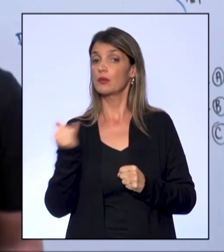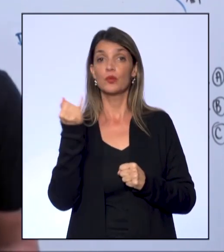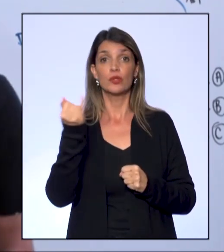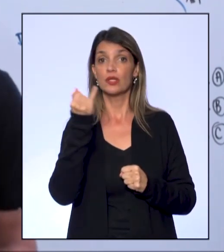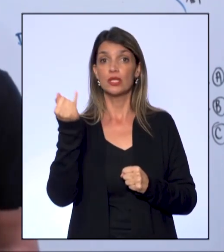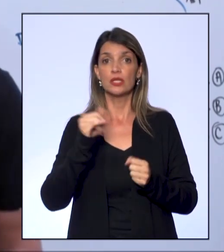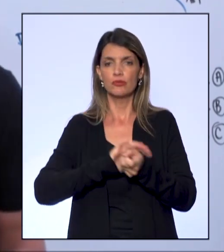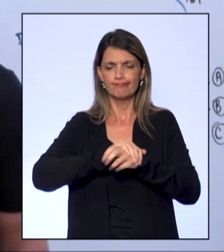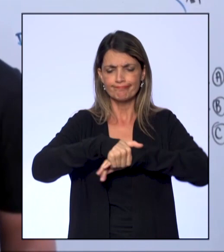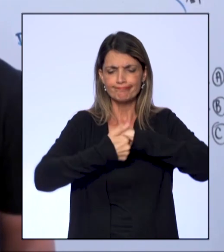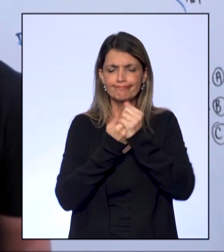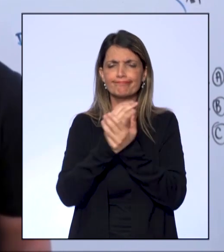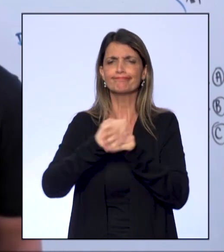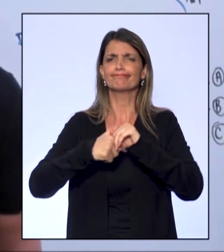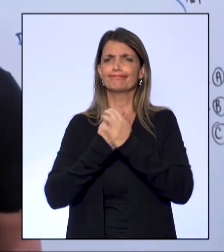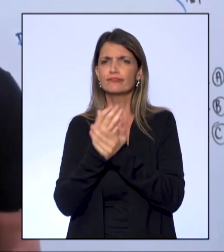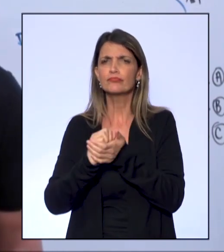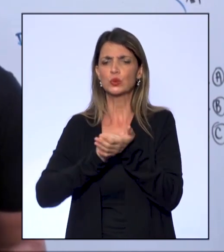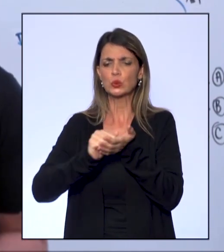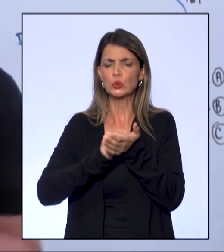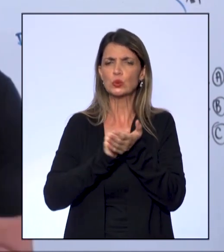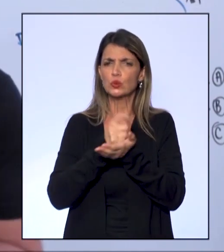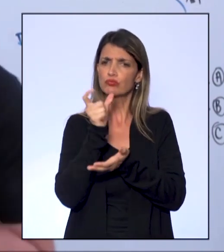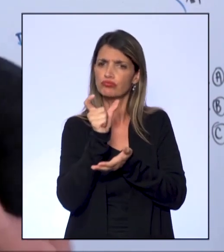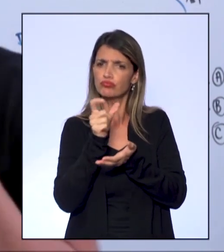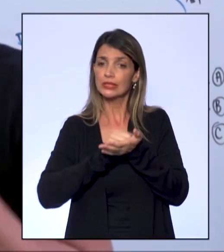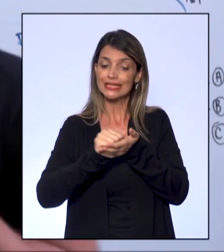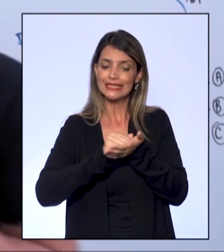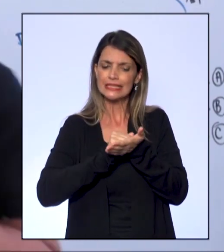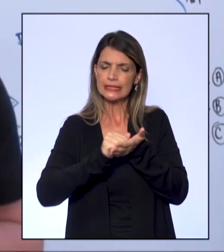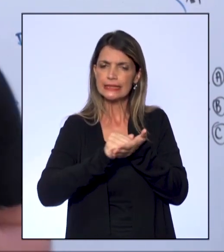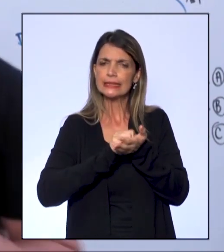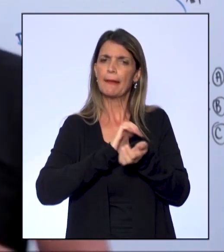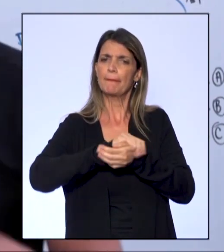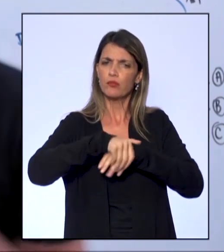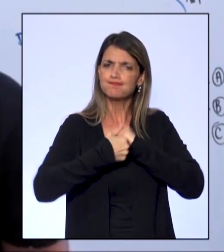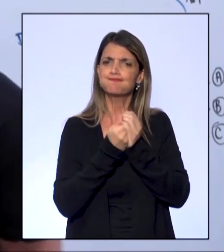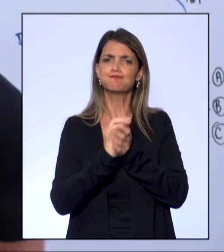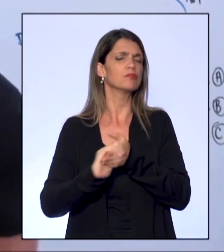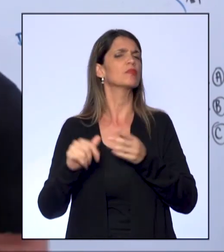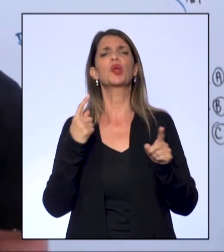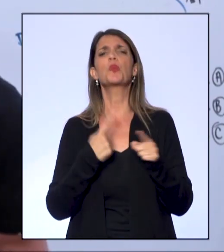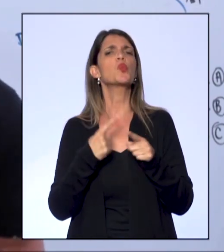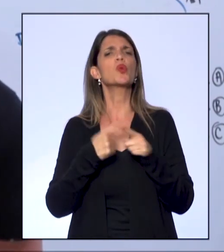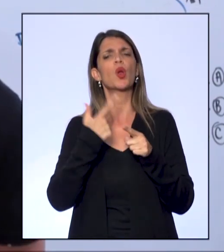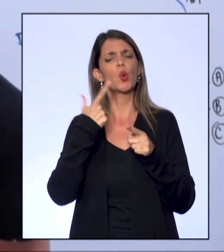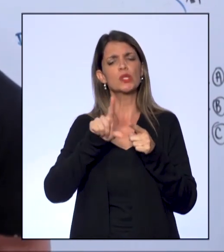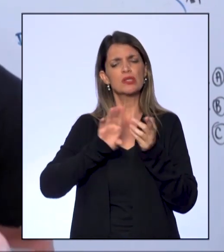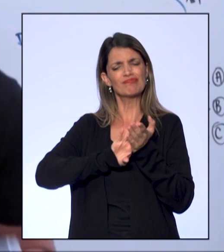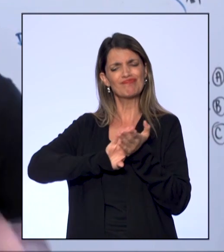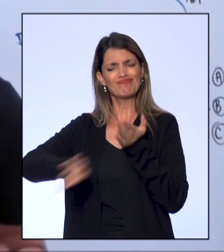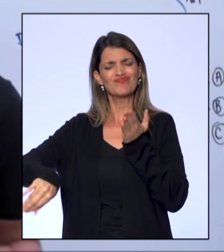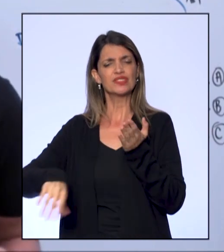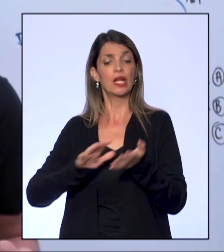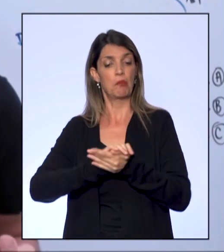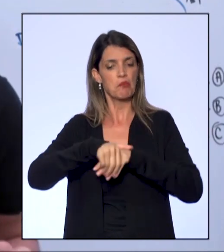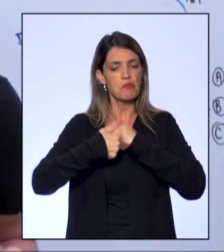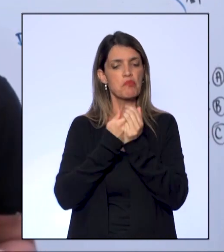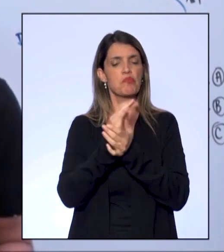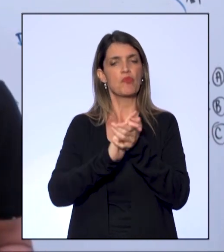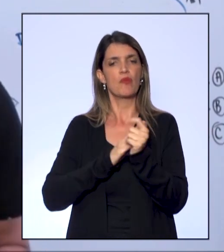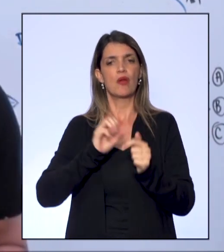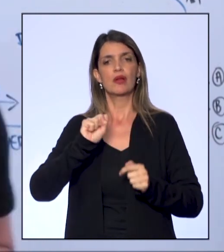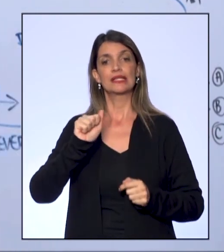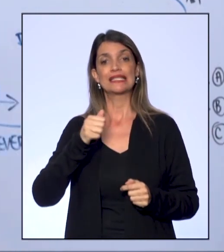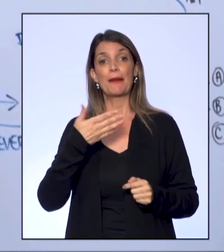você lavar a sua mão com sabão. Porque tem gente que pensa, Kennedy, por que eu consigo tirar esse vírus quando eu lavo a minha mão com sabão?